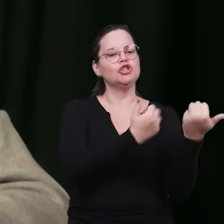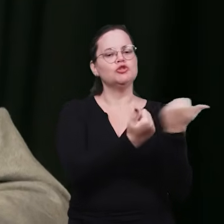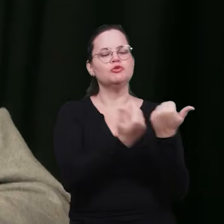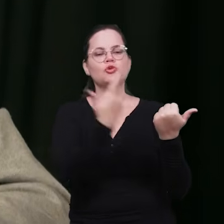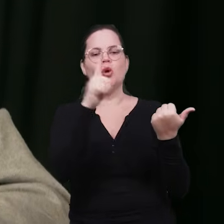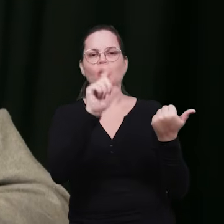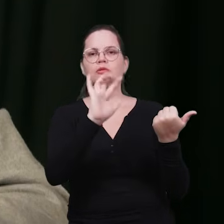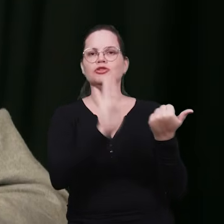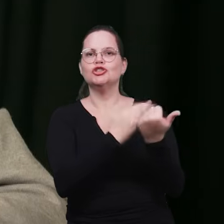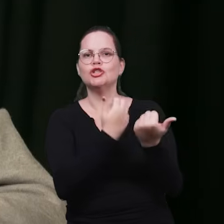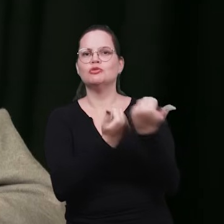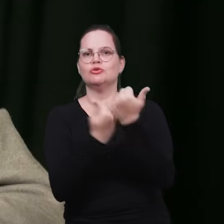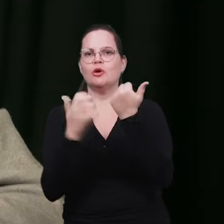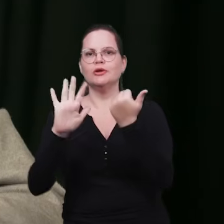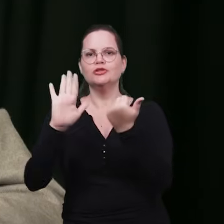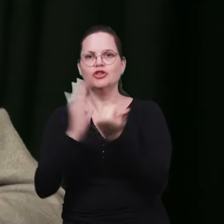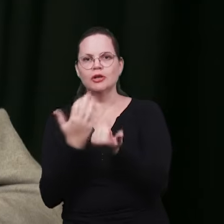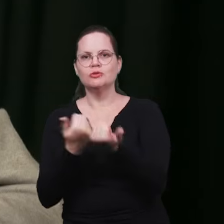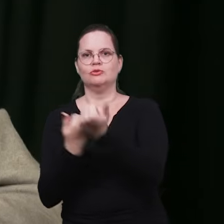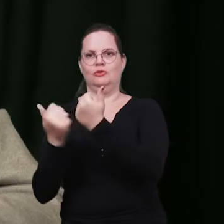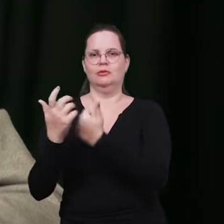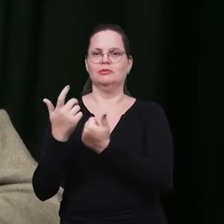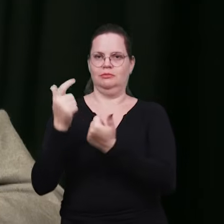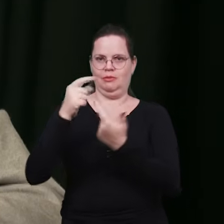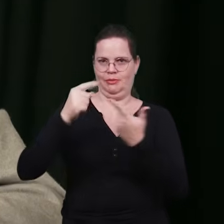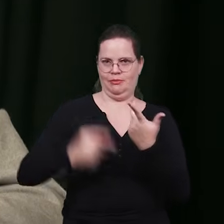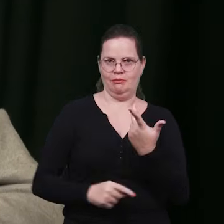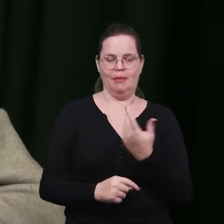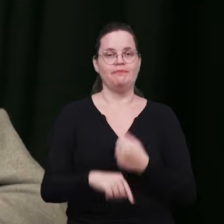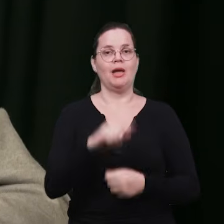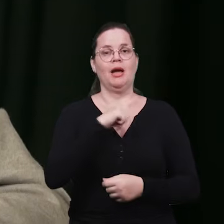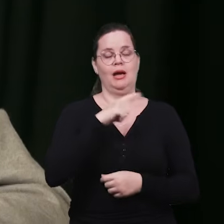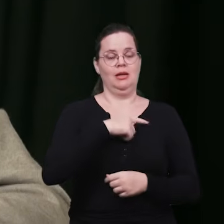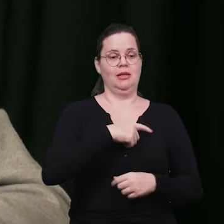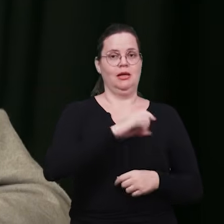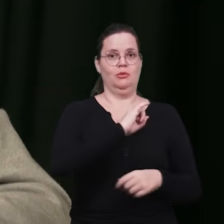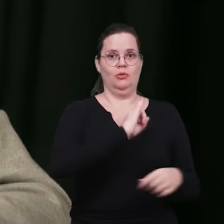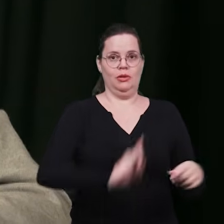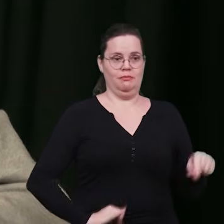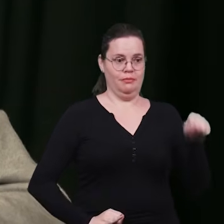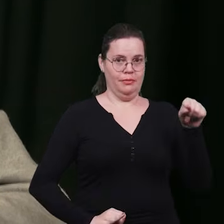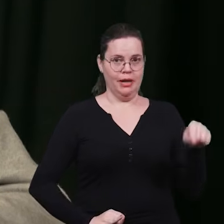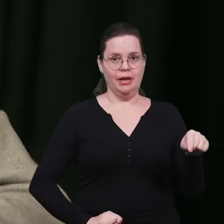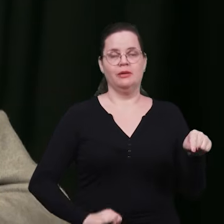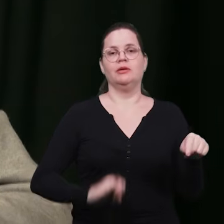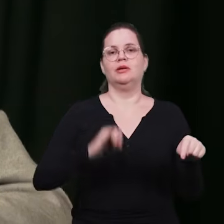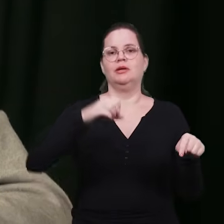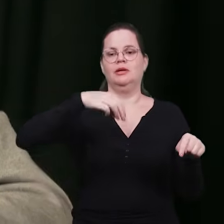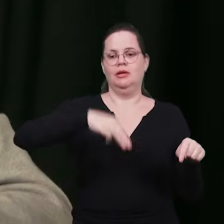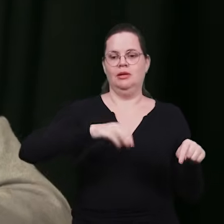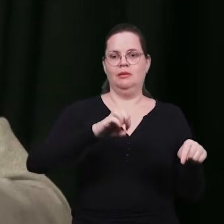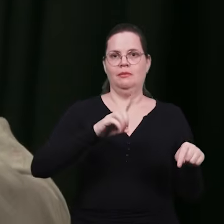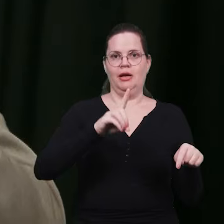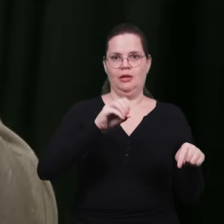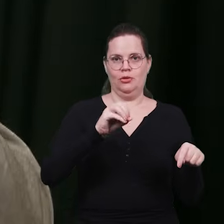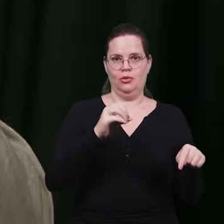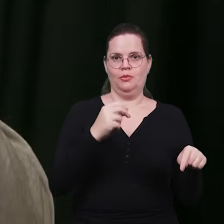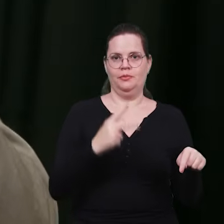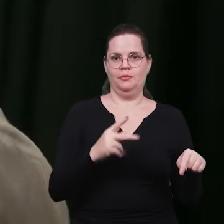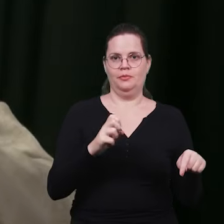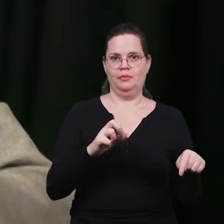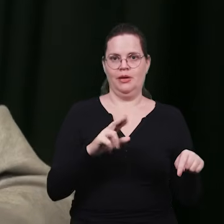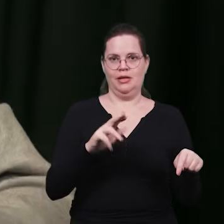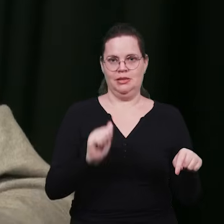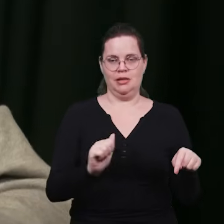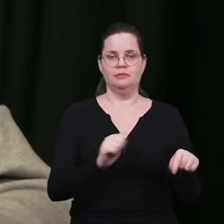quando o Império Medo-Persa ele vai derrotar o Império Babilônico, que